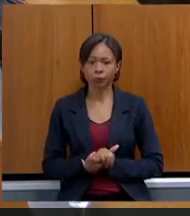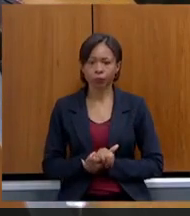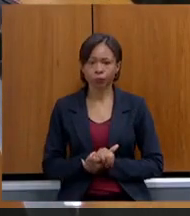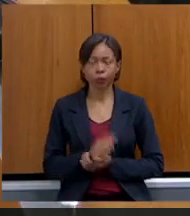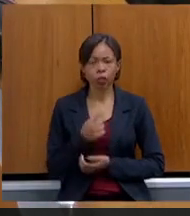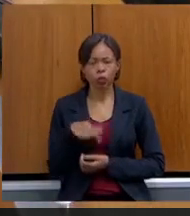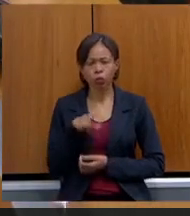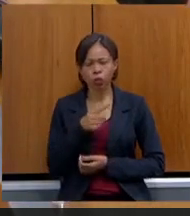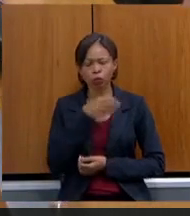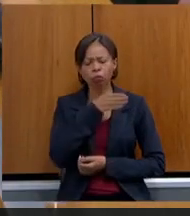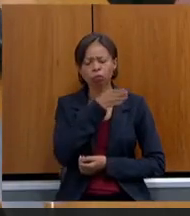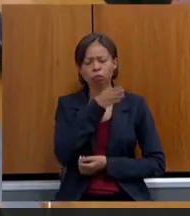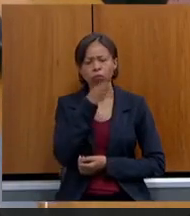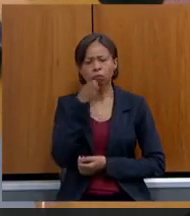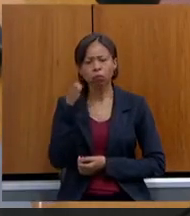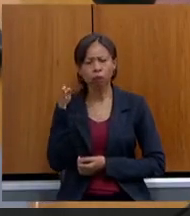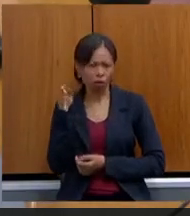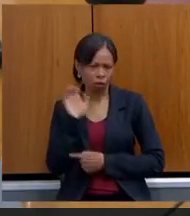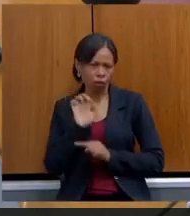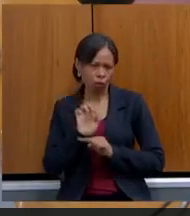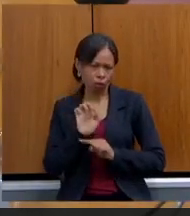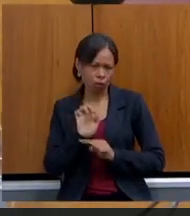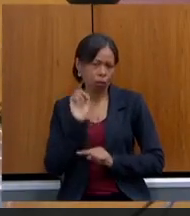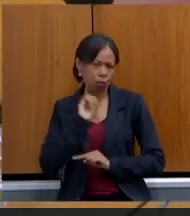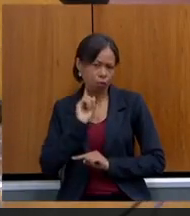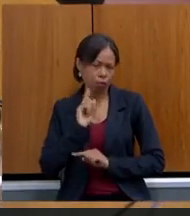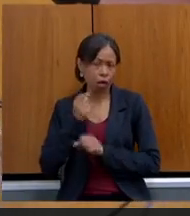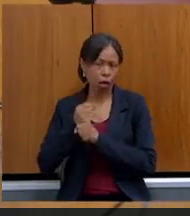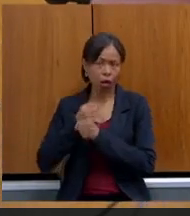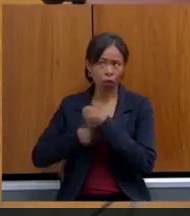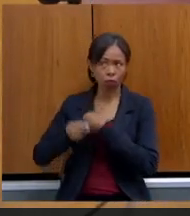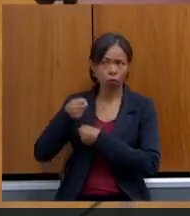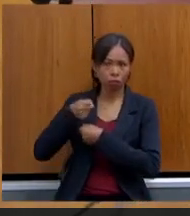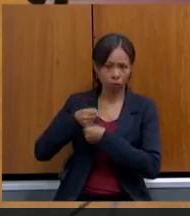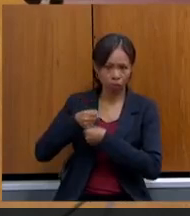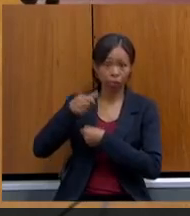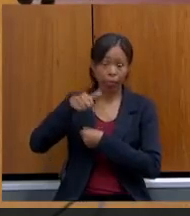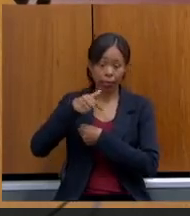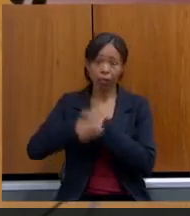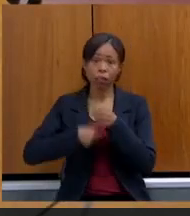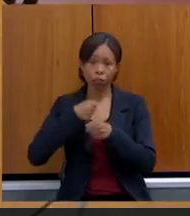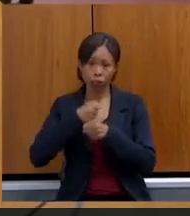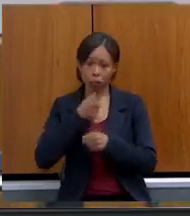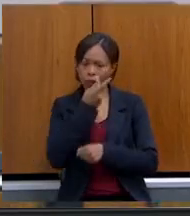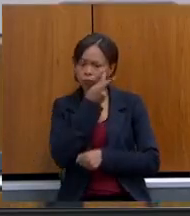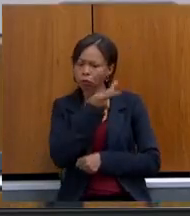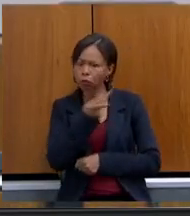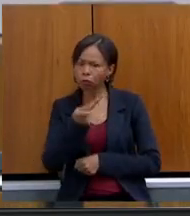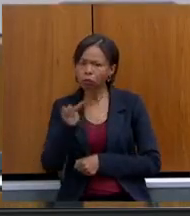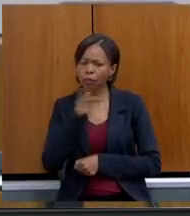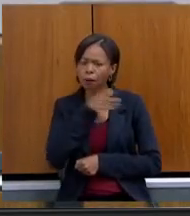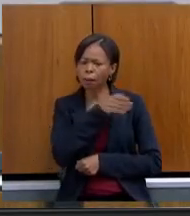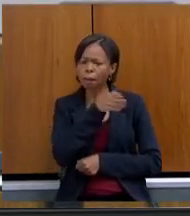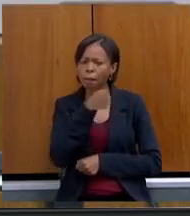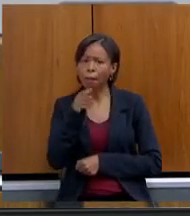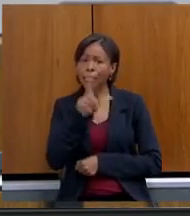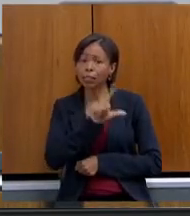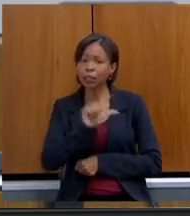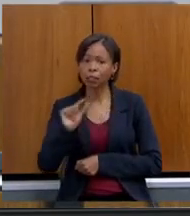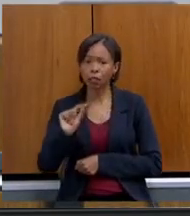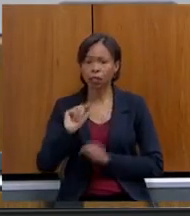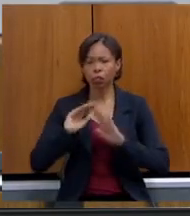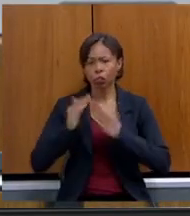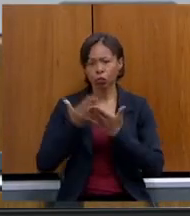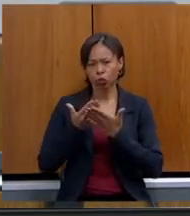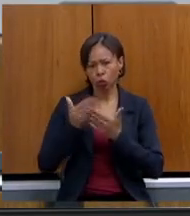percorrido o estado só esse é o ano passado esse ano mesmo com a limitação da pandemia já Visitei mais de 100 escolas no estado de Minas Gerais e